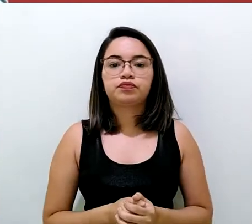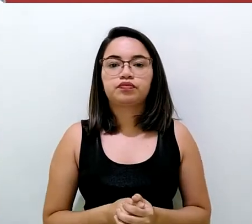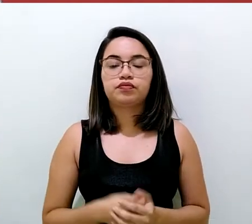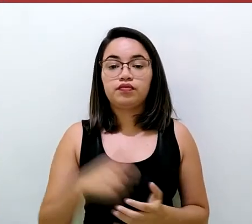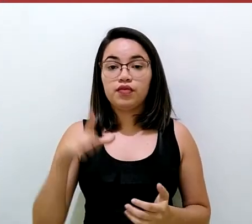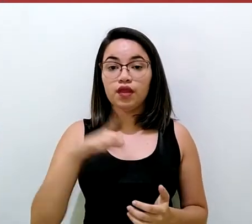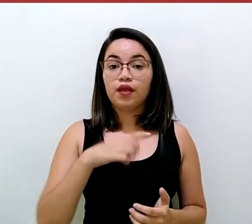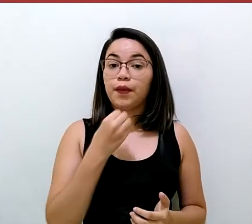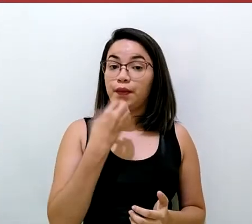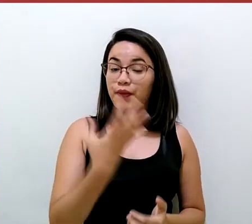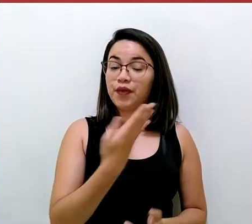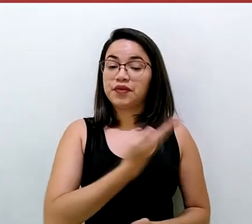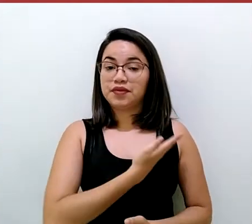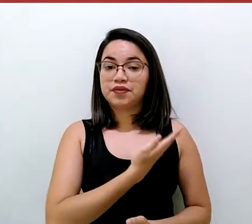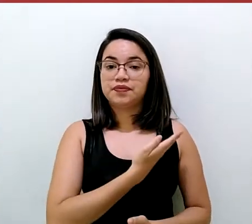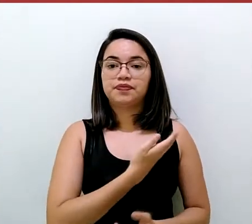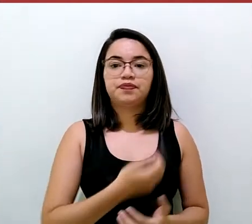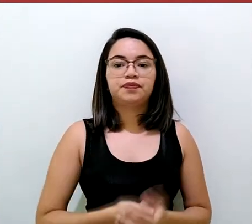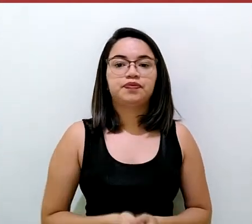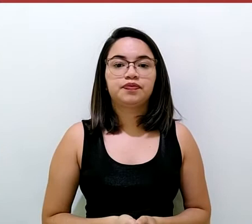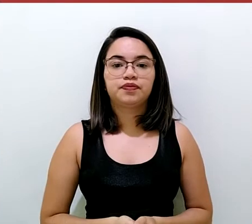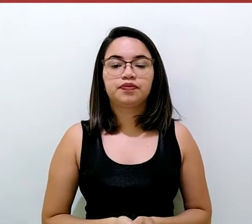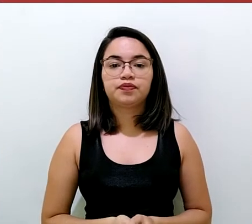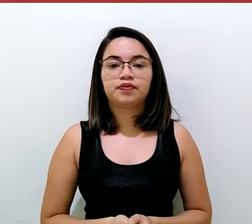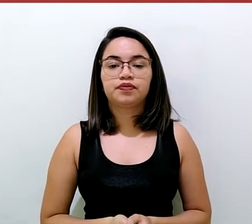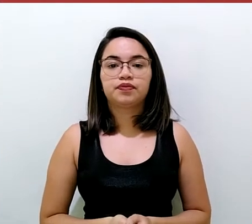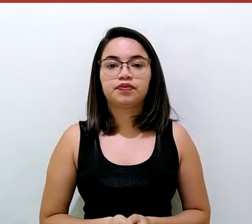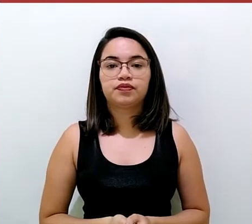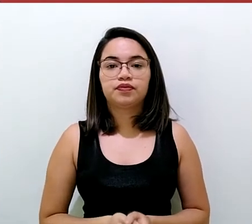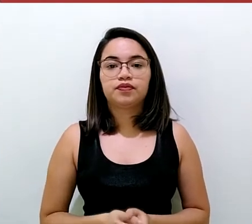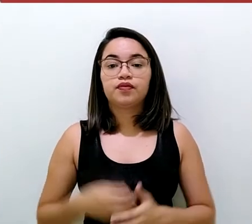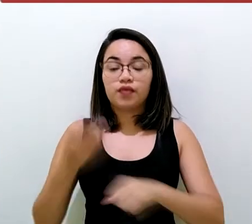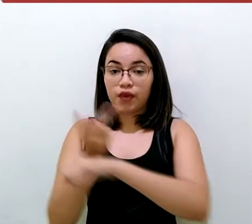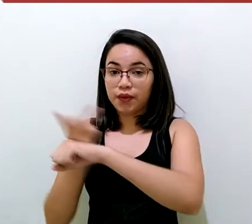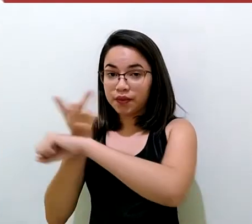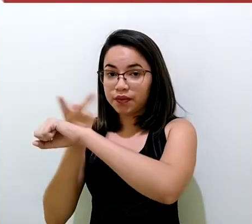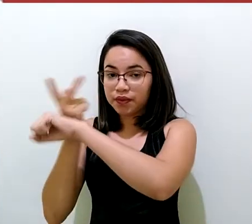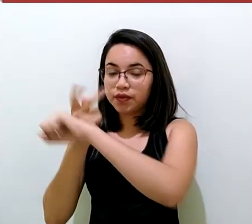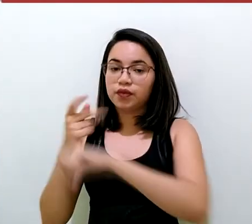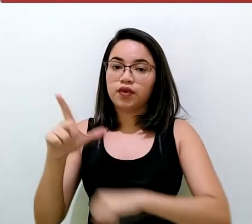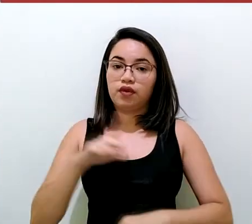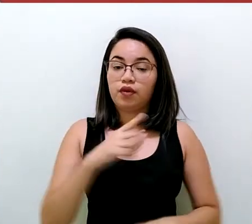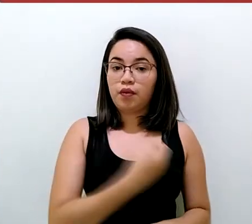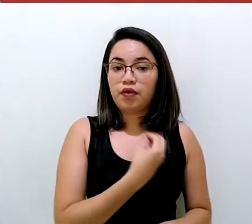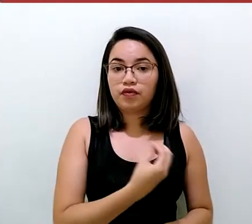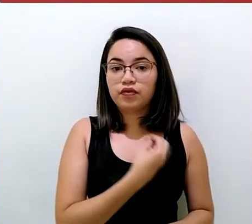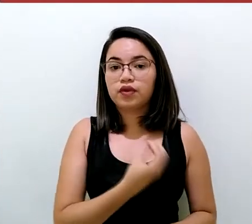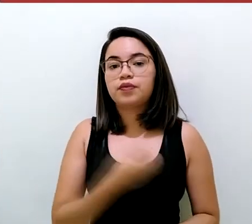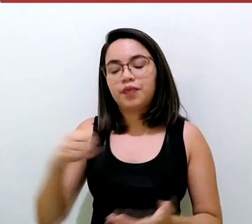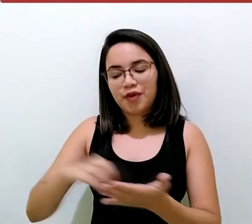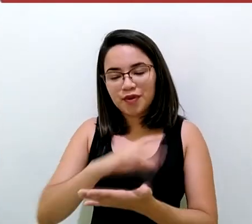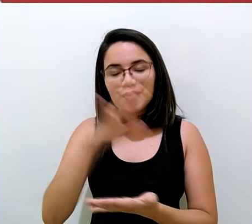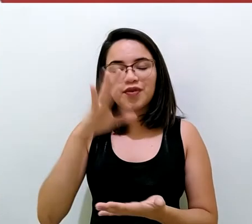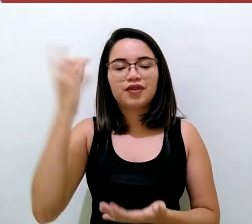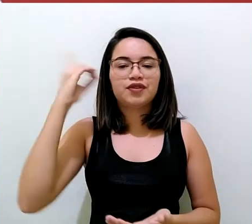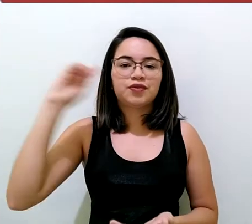profissão, que tem boas amizades, que procura viver para